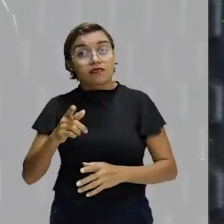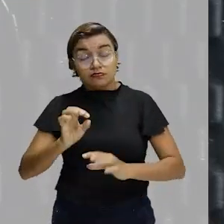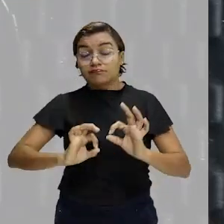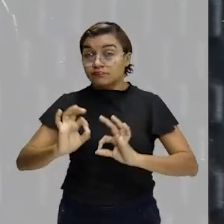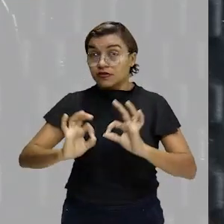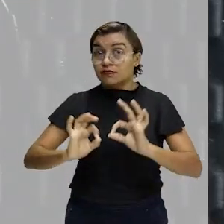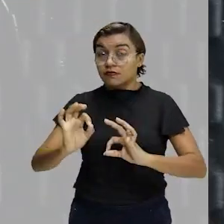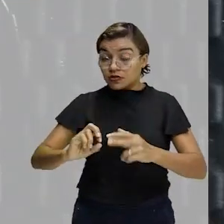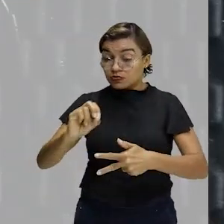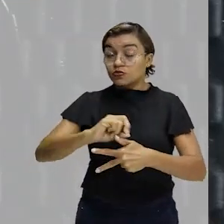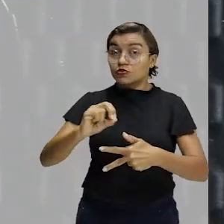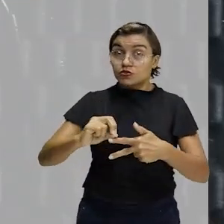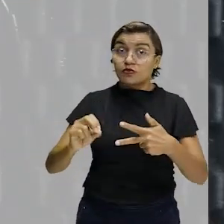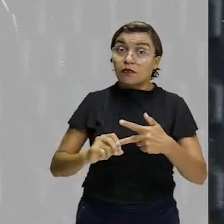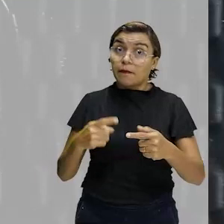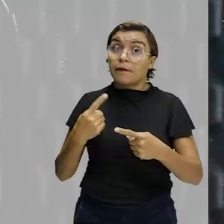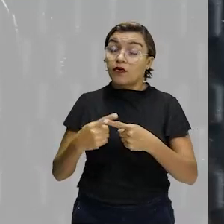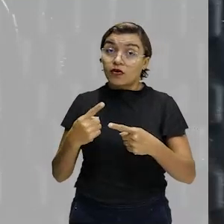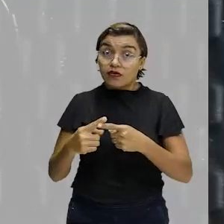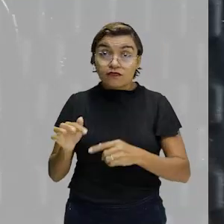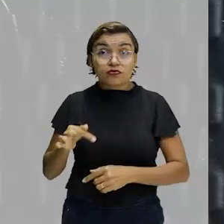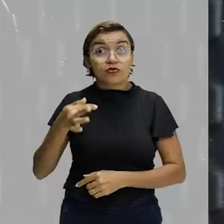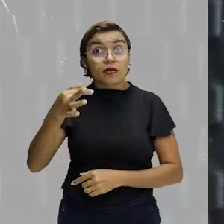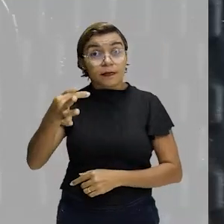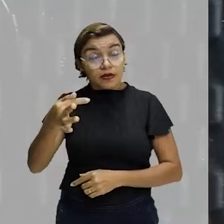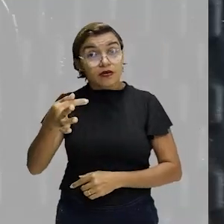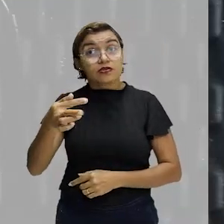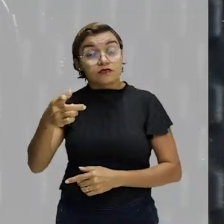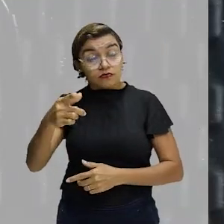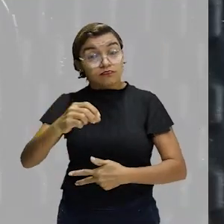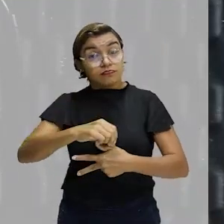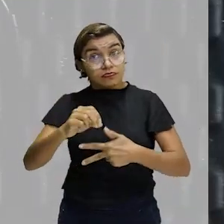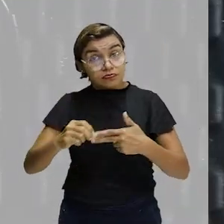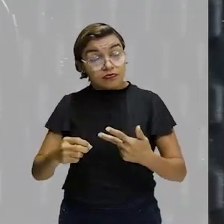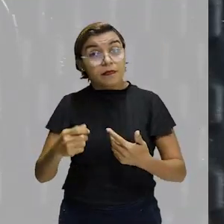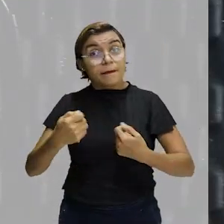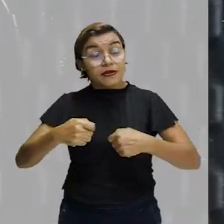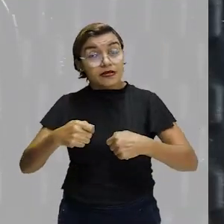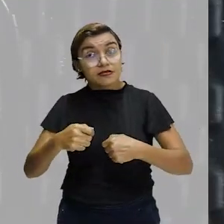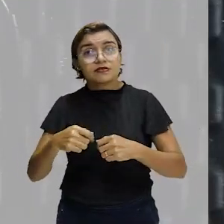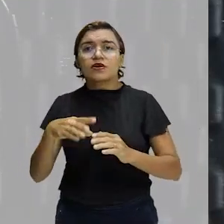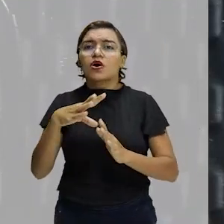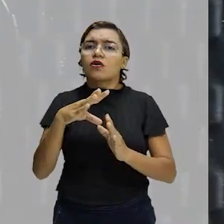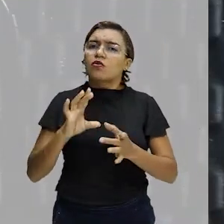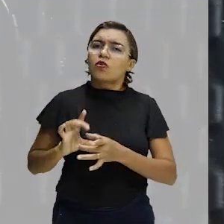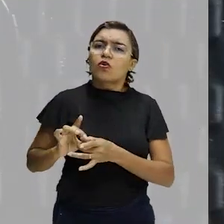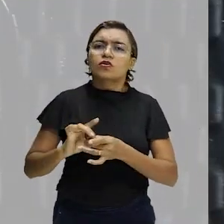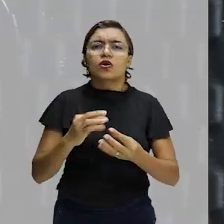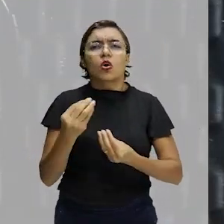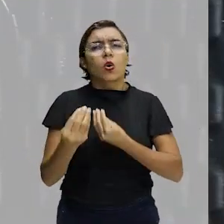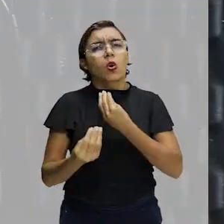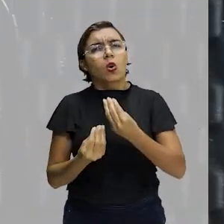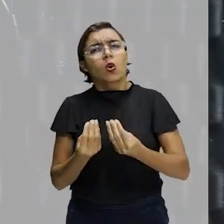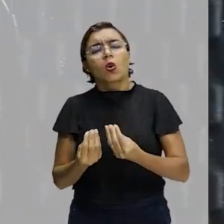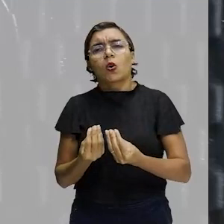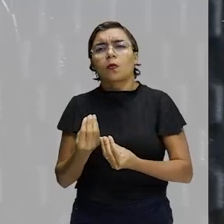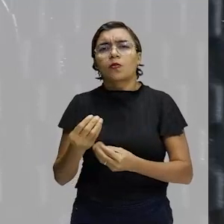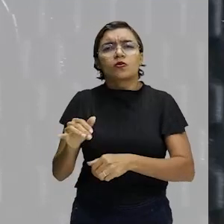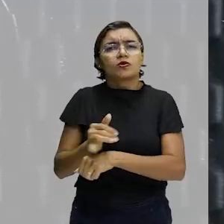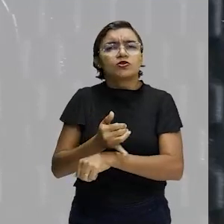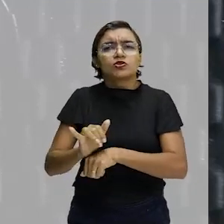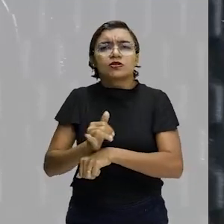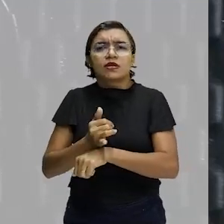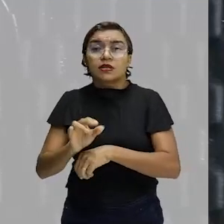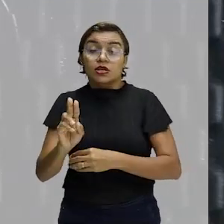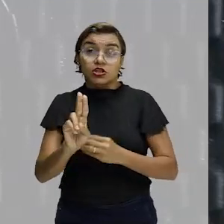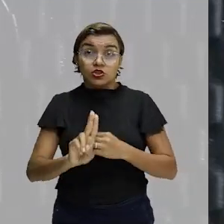para esse exame, tá? Porque você já vai conhecendo, vendo como é o contexto, qual é o formato desse tipo de questão e já vai se acostumando